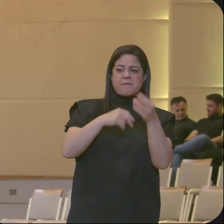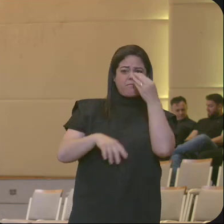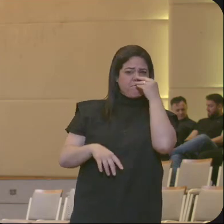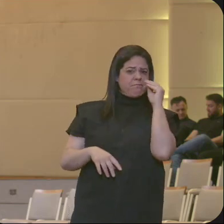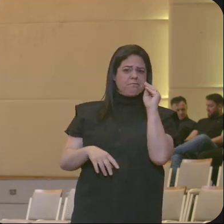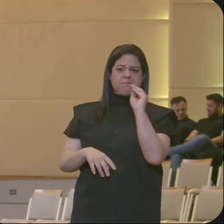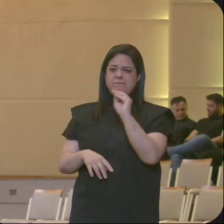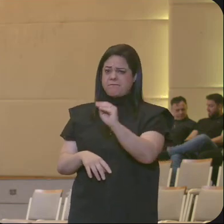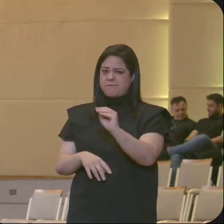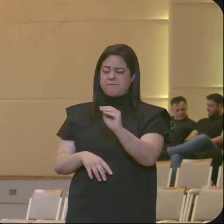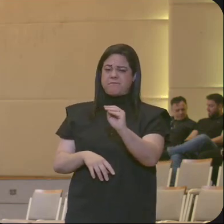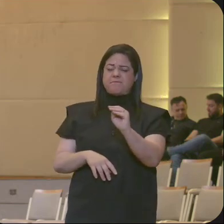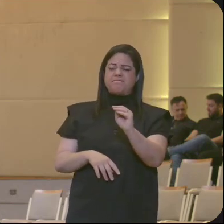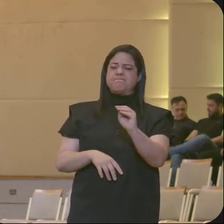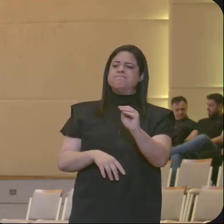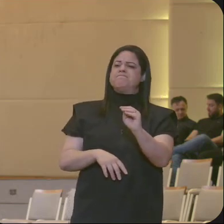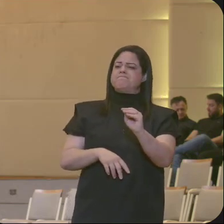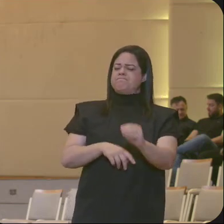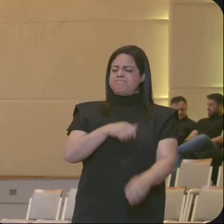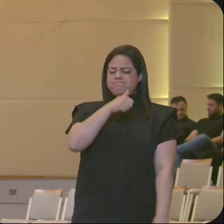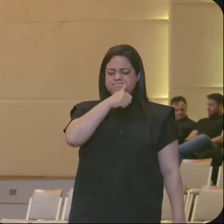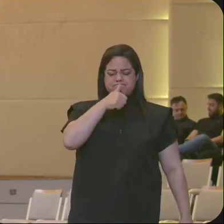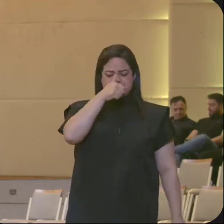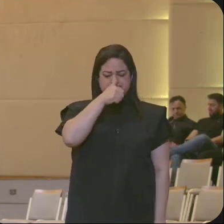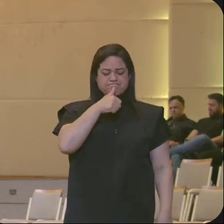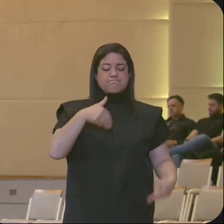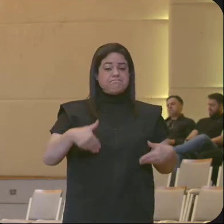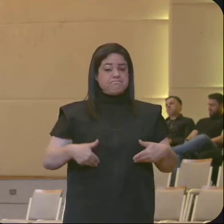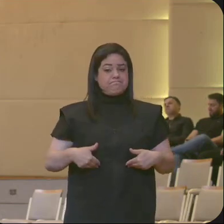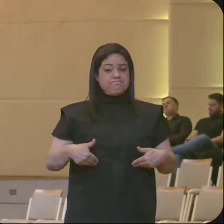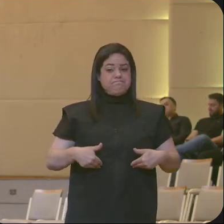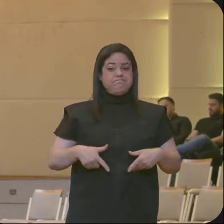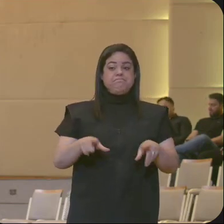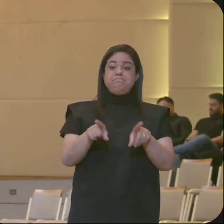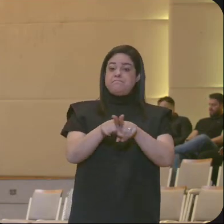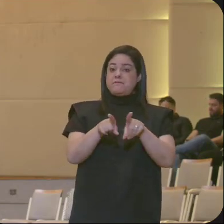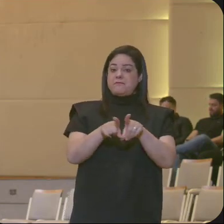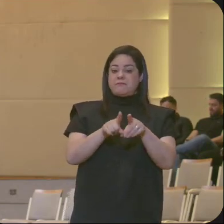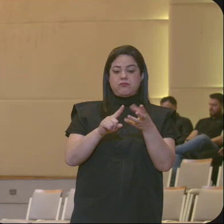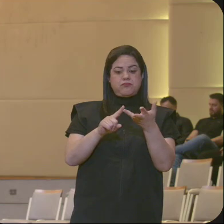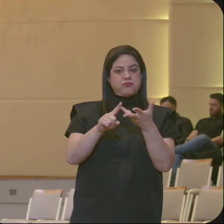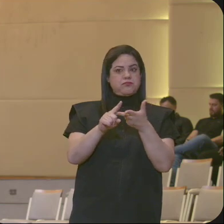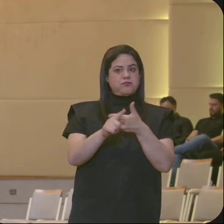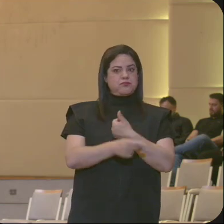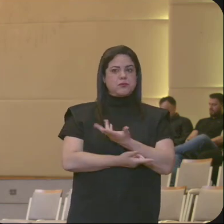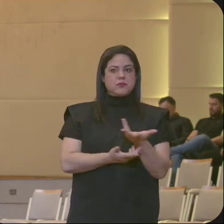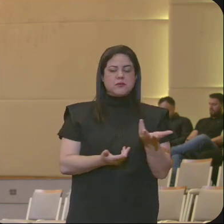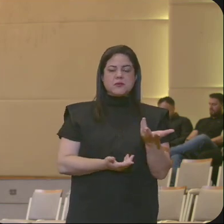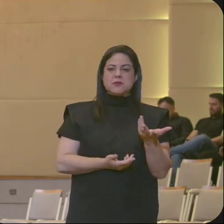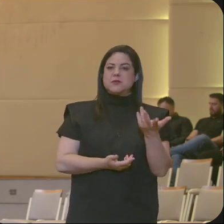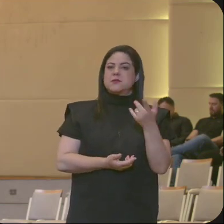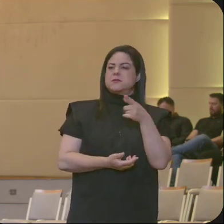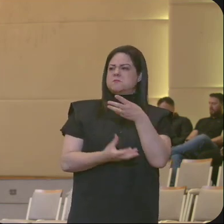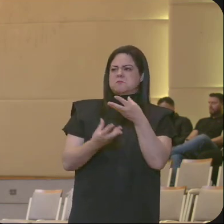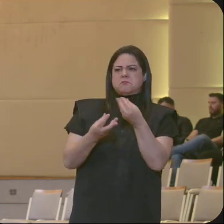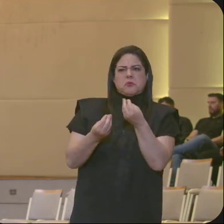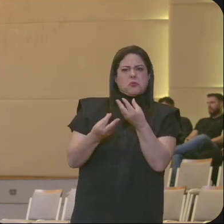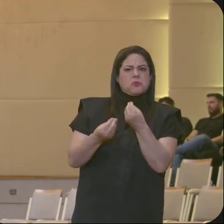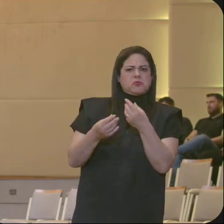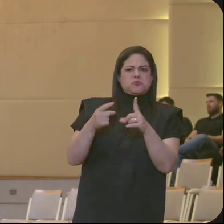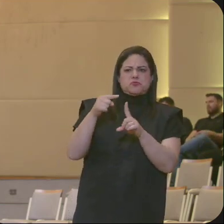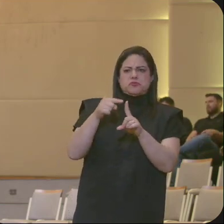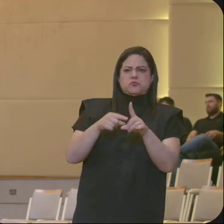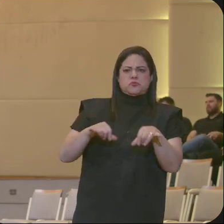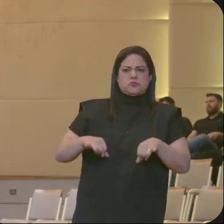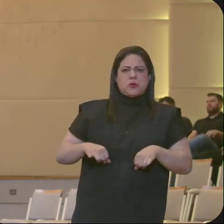rejeição, privações e fome. Do ponto de vista humano, a gente tinha todas as